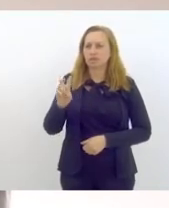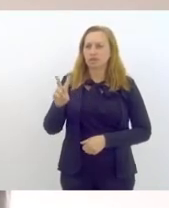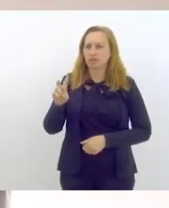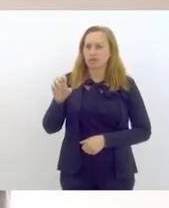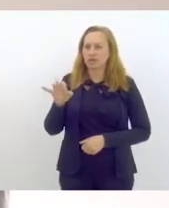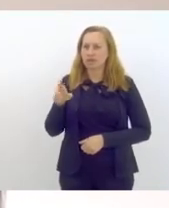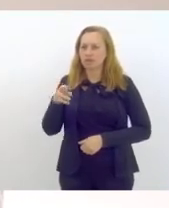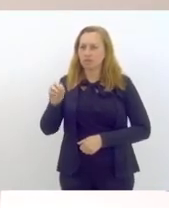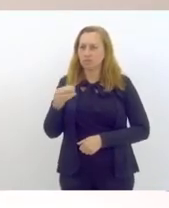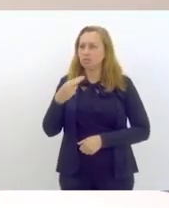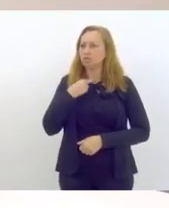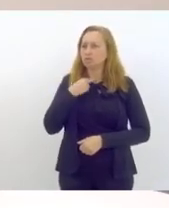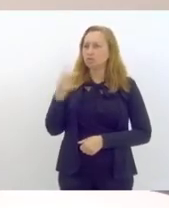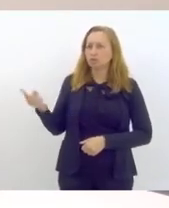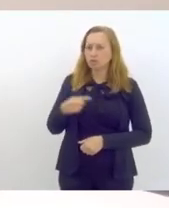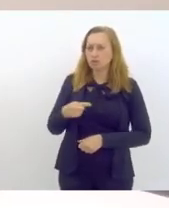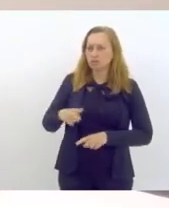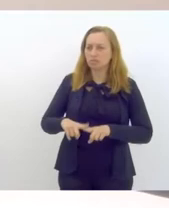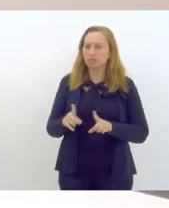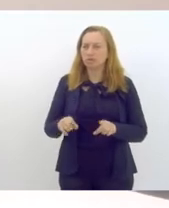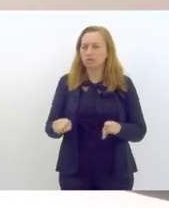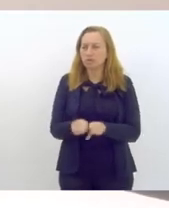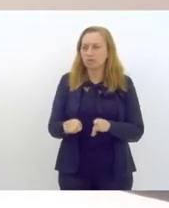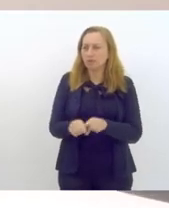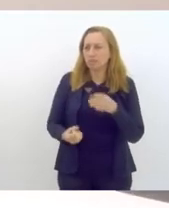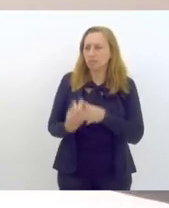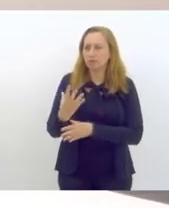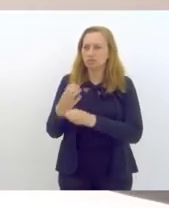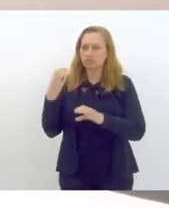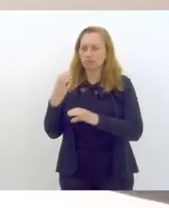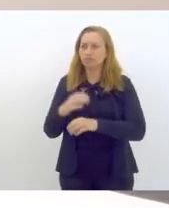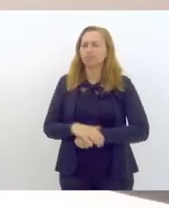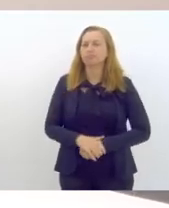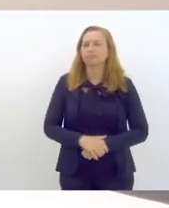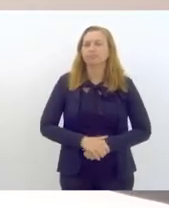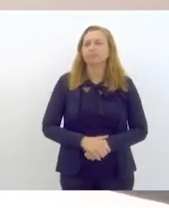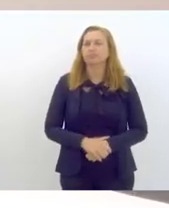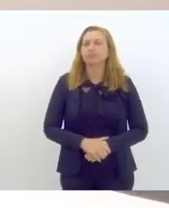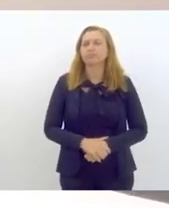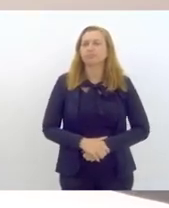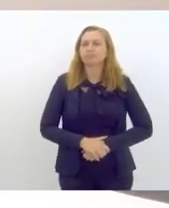estar presente, mas é estudante de engenharia de produção. Então, nós